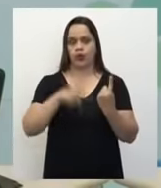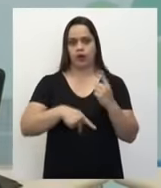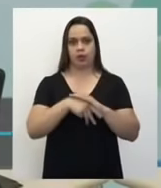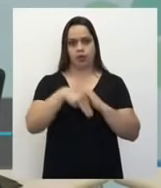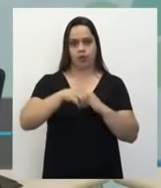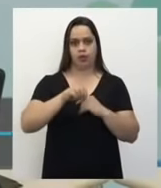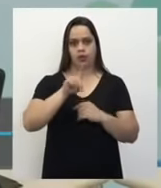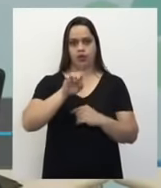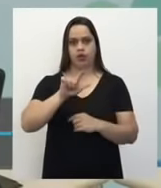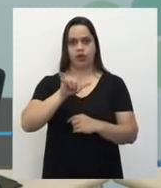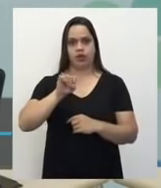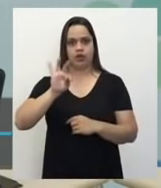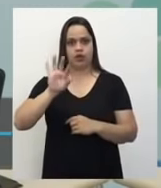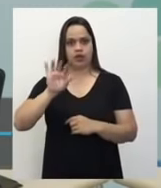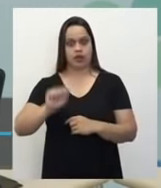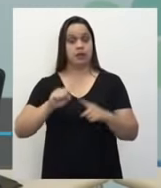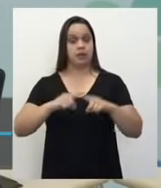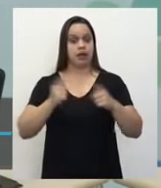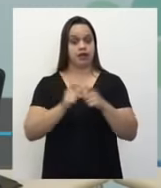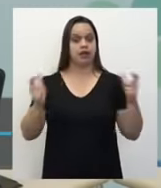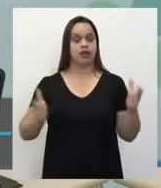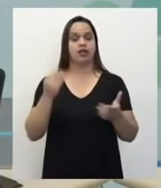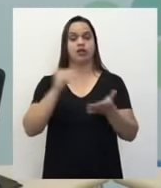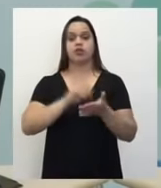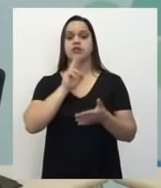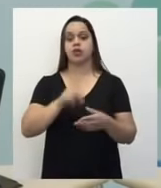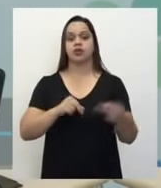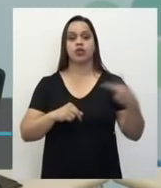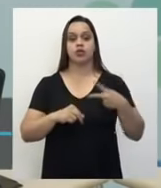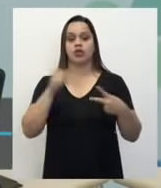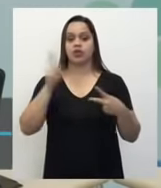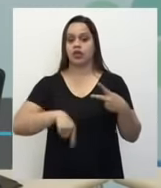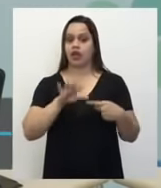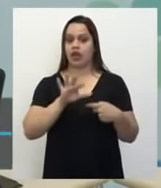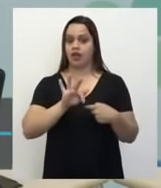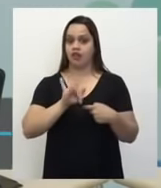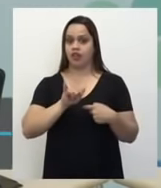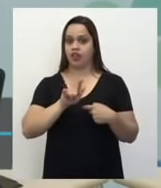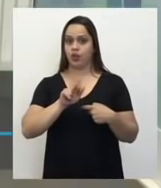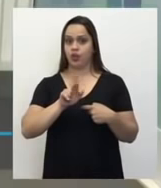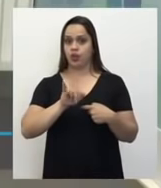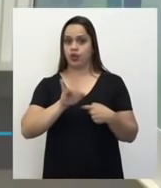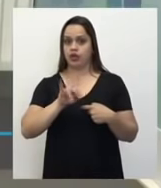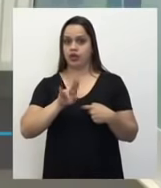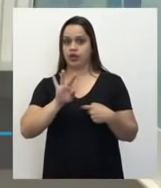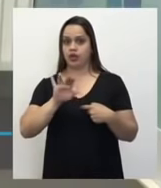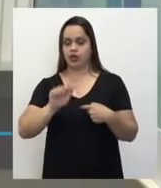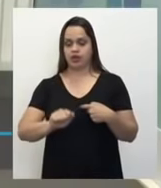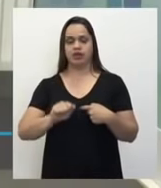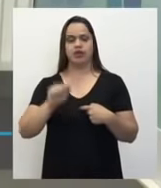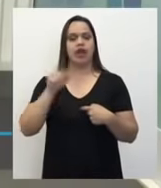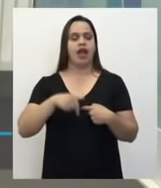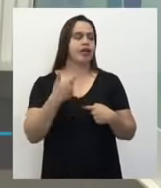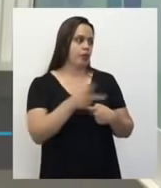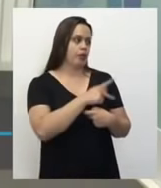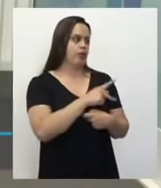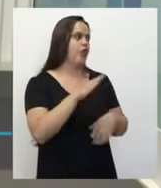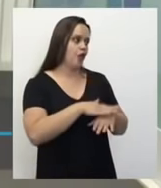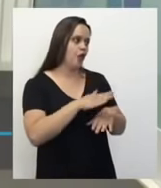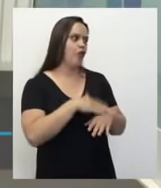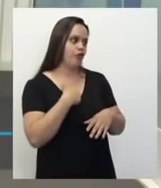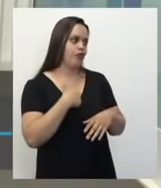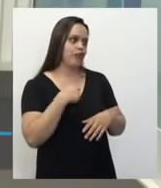maioria que acertou, né, colocando aí a alternativa 2, que seria o figurinista. Ah, eu fiz para confundir mesmo, professora. Dava para